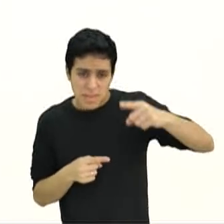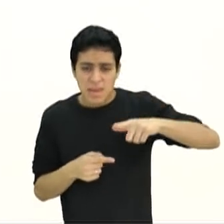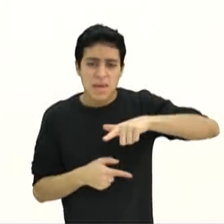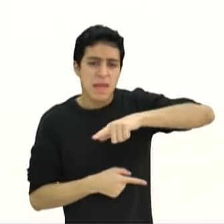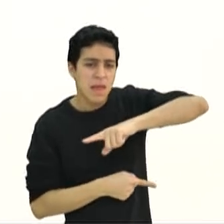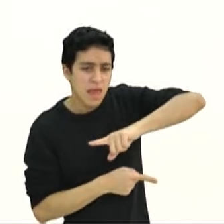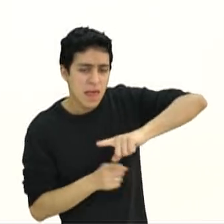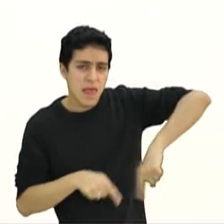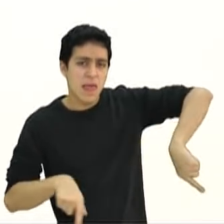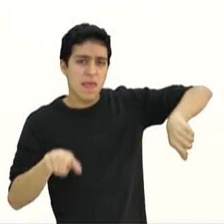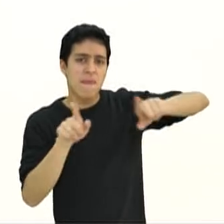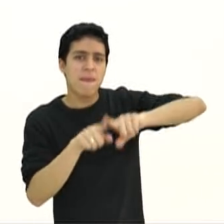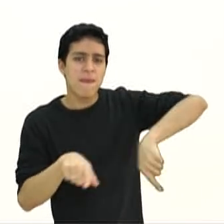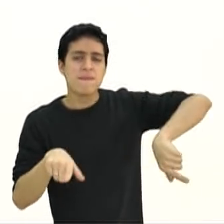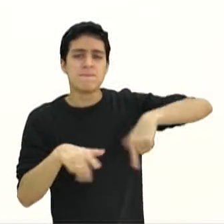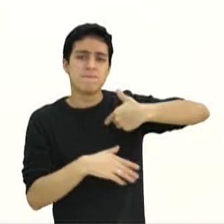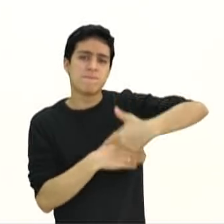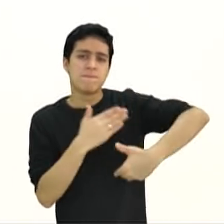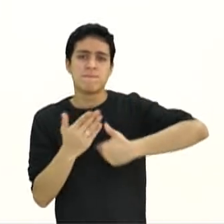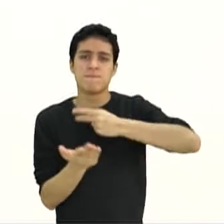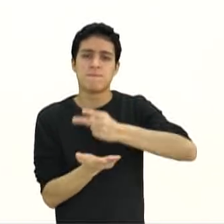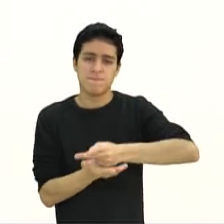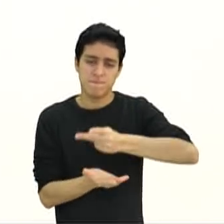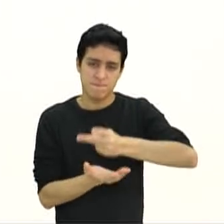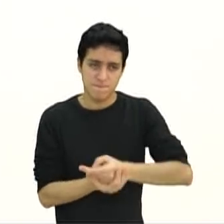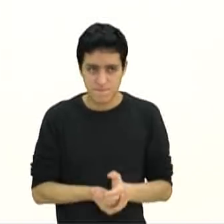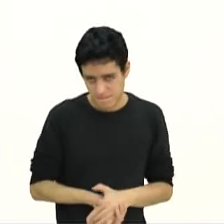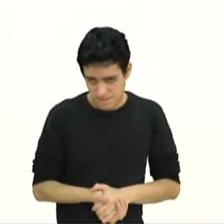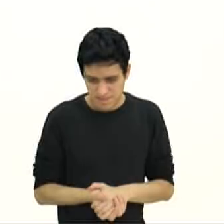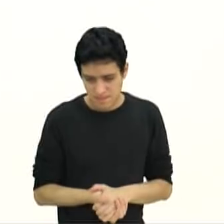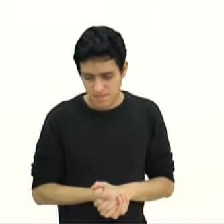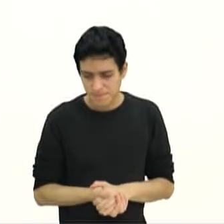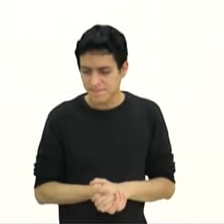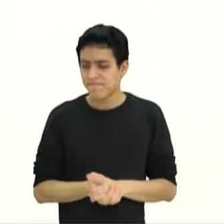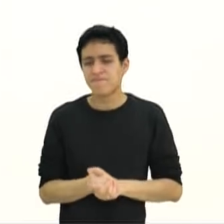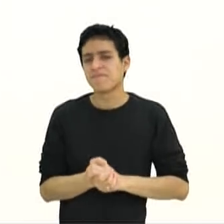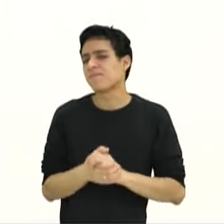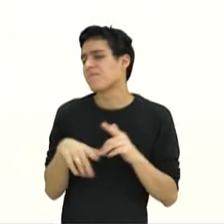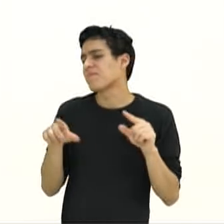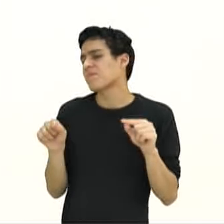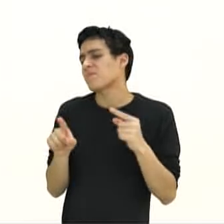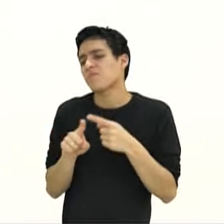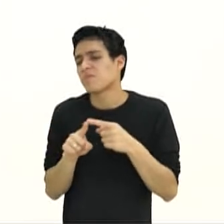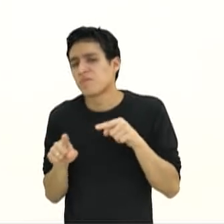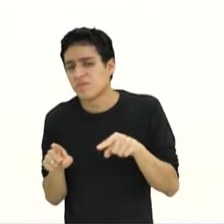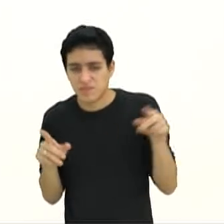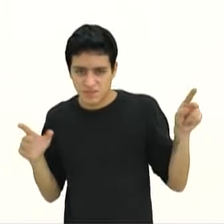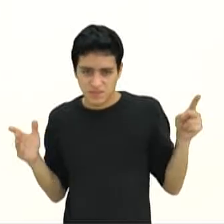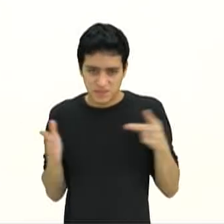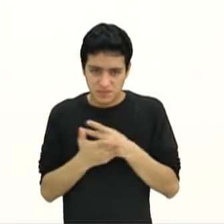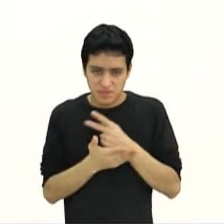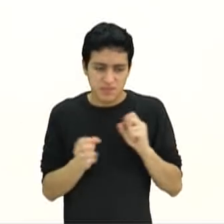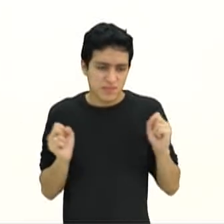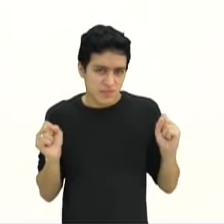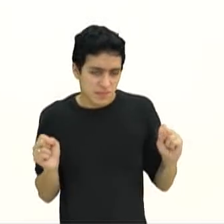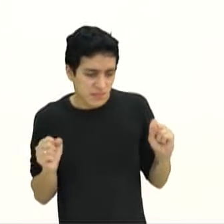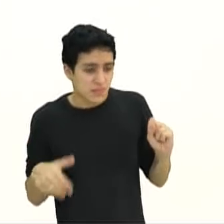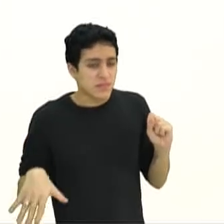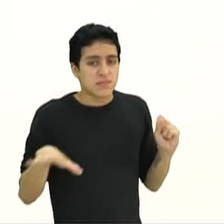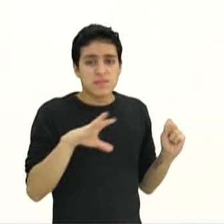de repetições de função. A motivação dessas ações varia muito e pode ser desde um